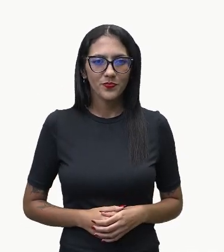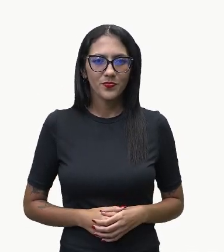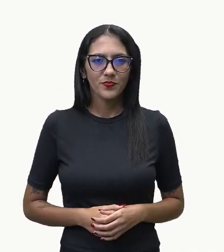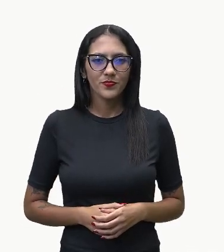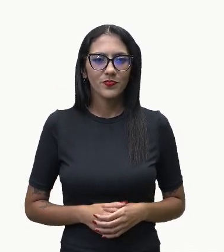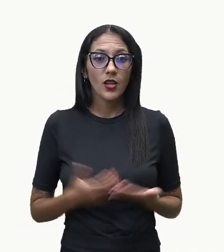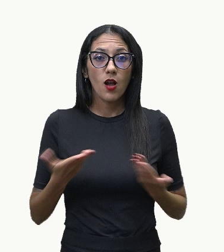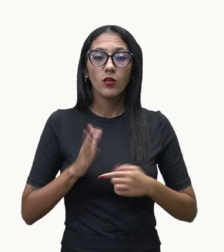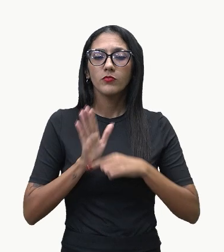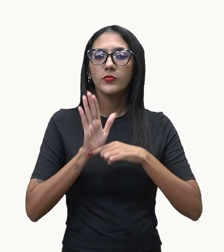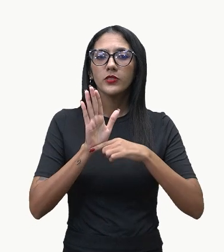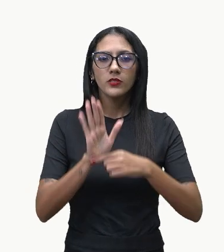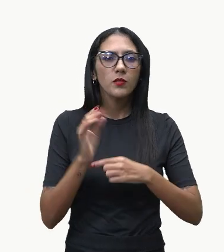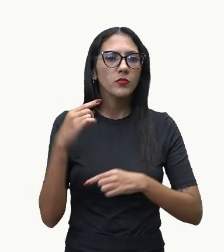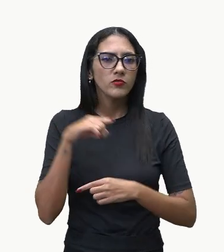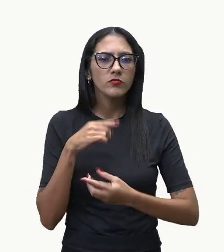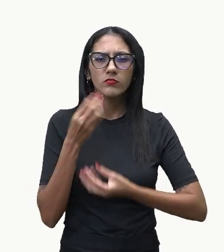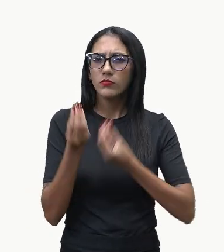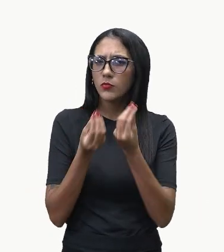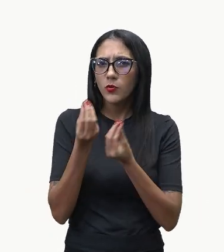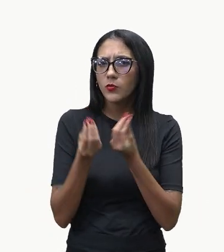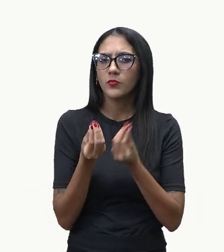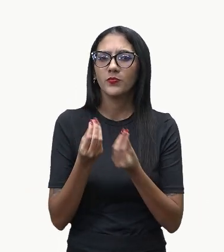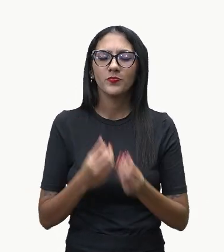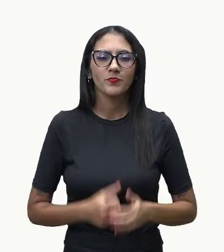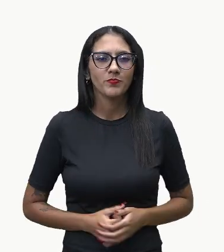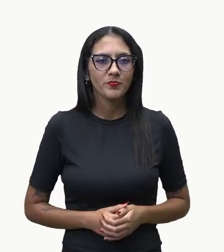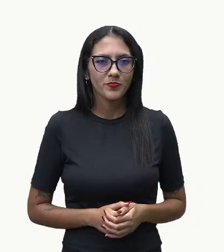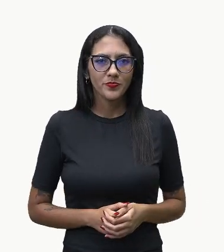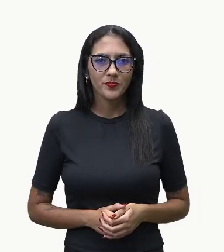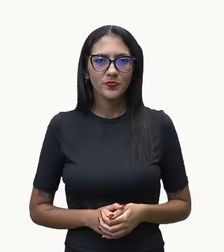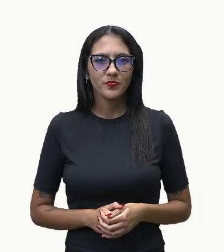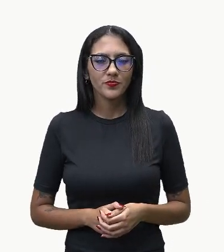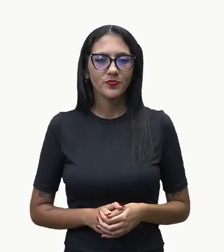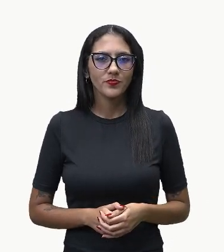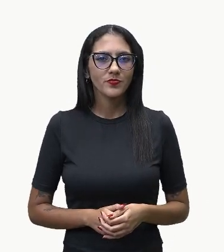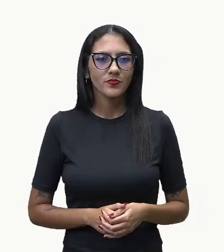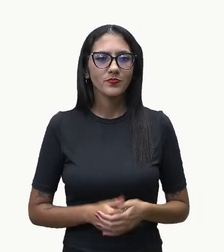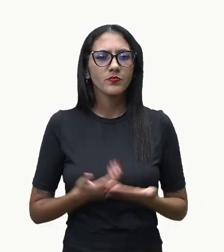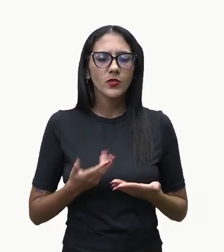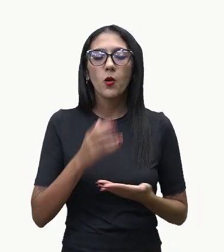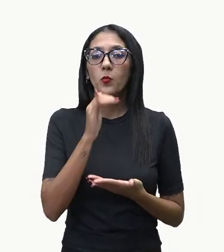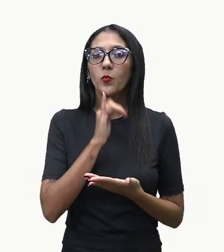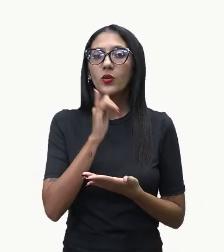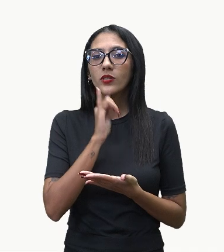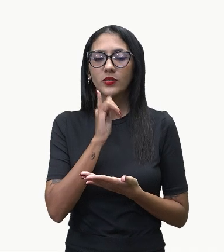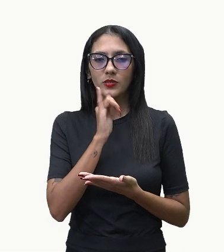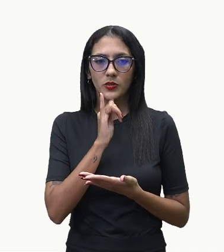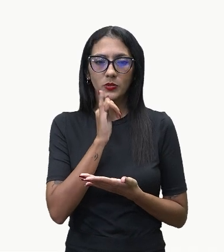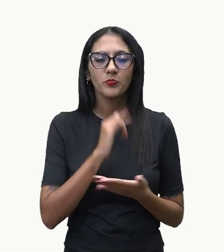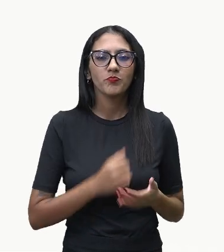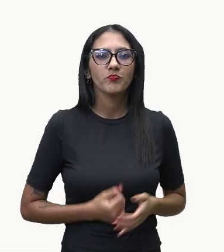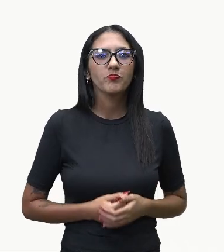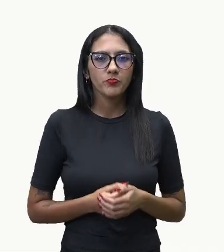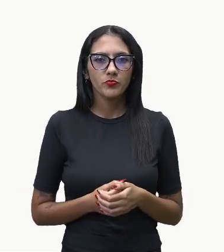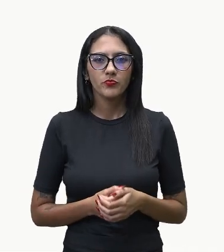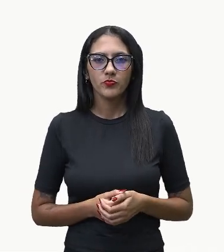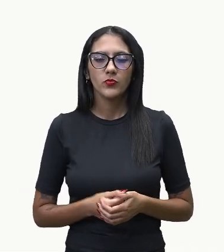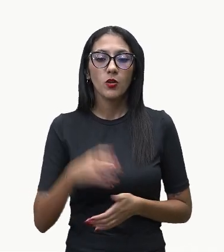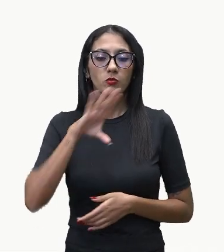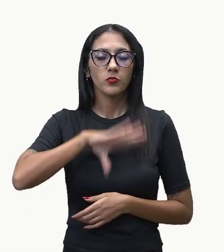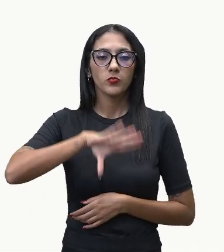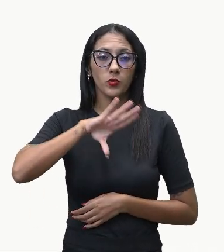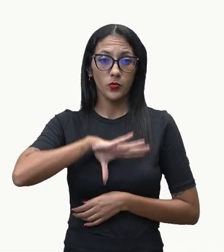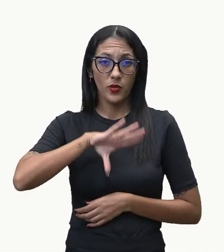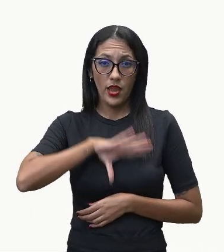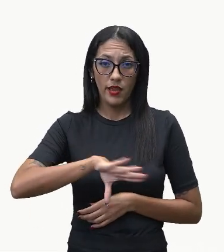para vocês então um exemplo de como isso pode ser feito. Vamos dizer assim, que na língua portuguesa,